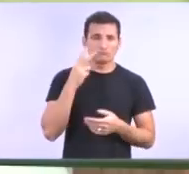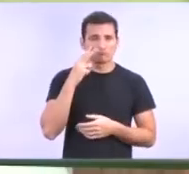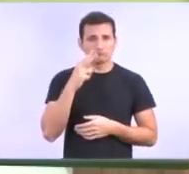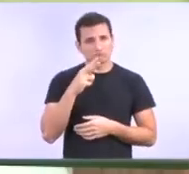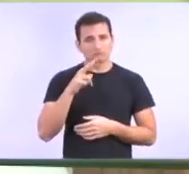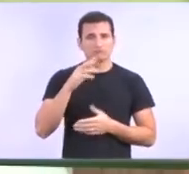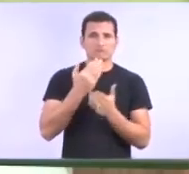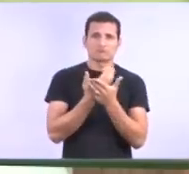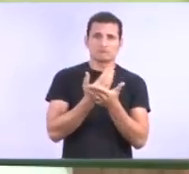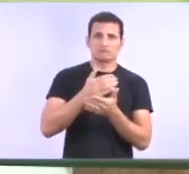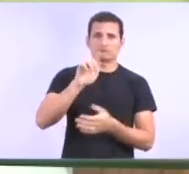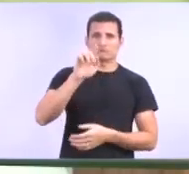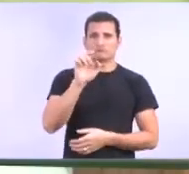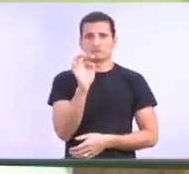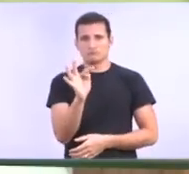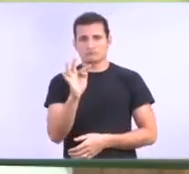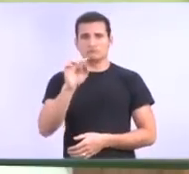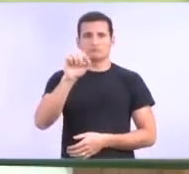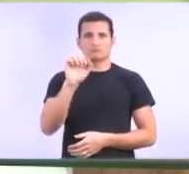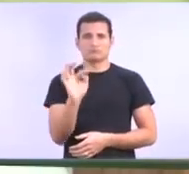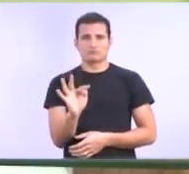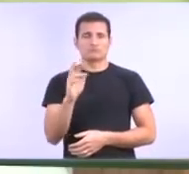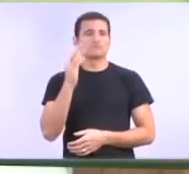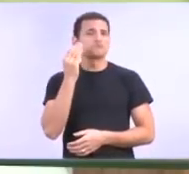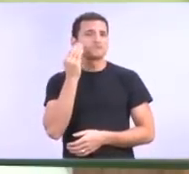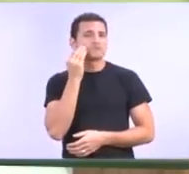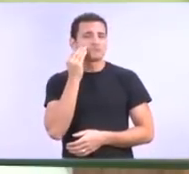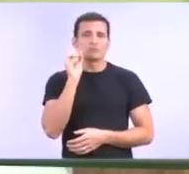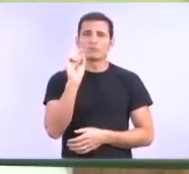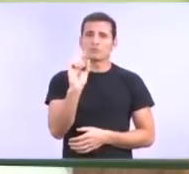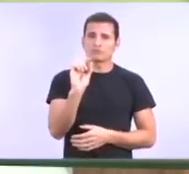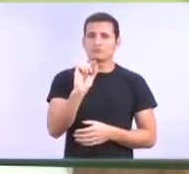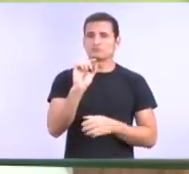vamos ver um pouco daquele conceito que foi